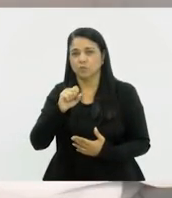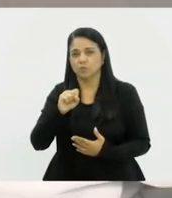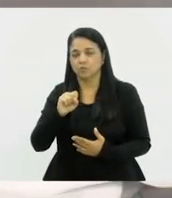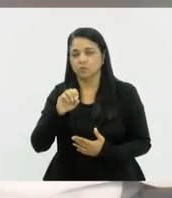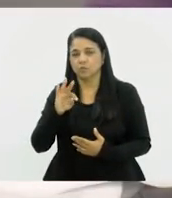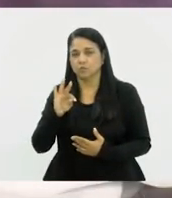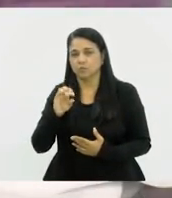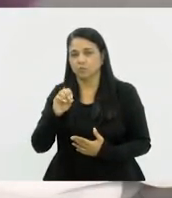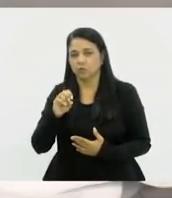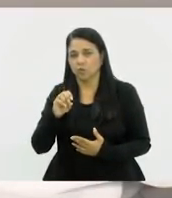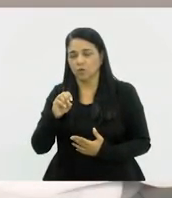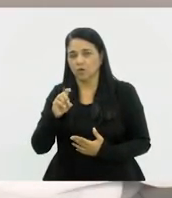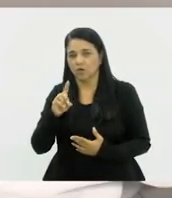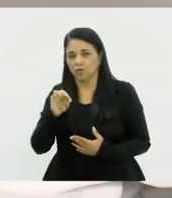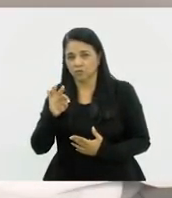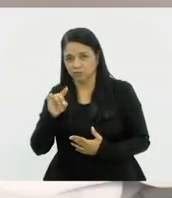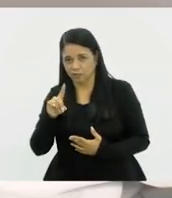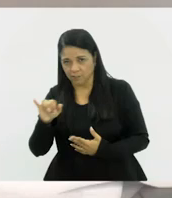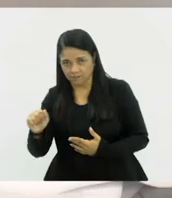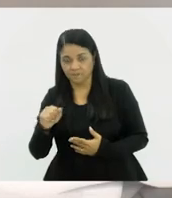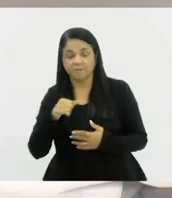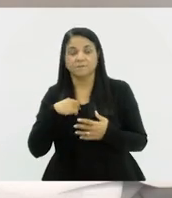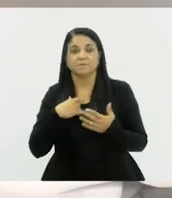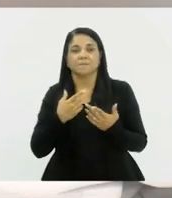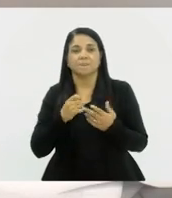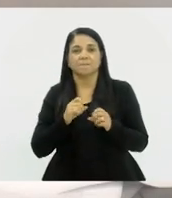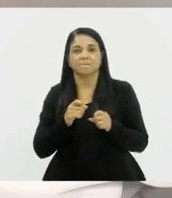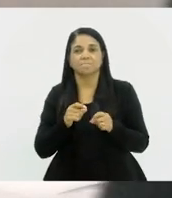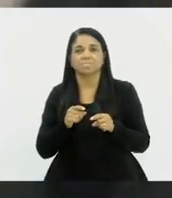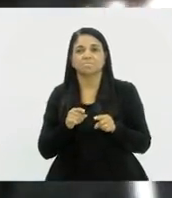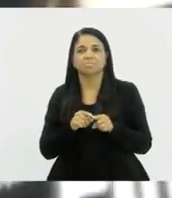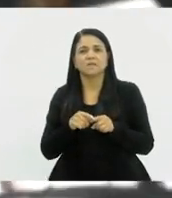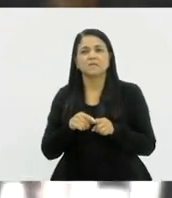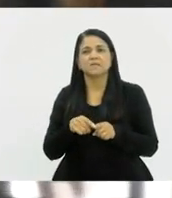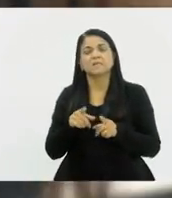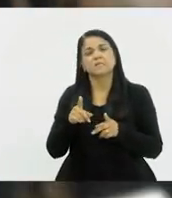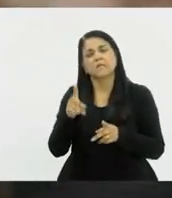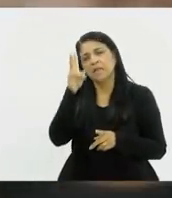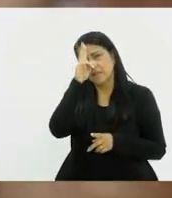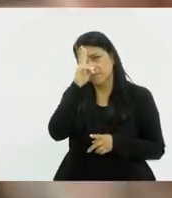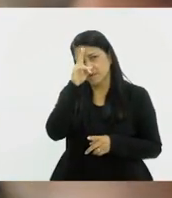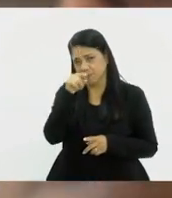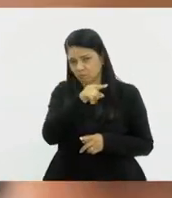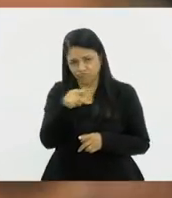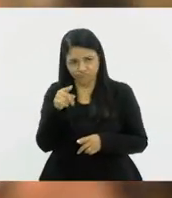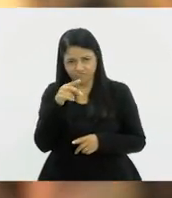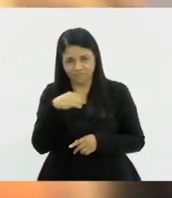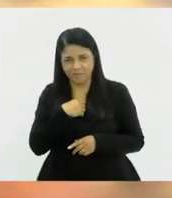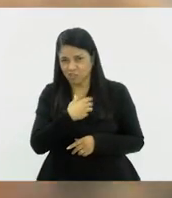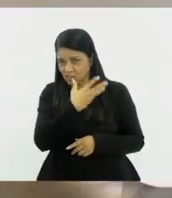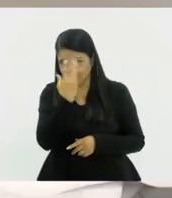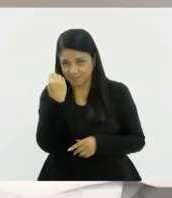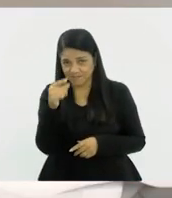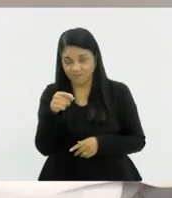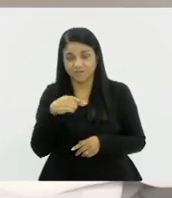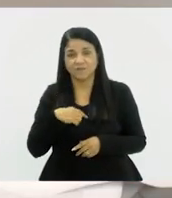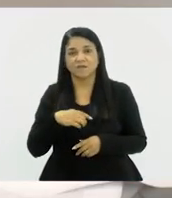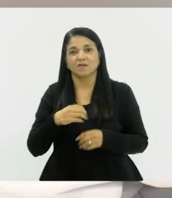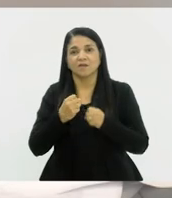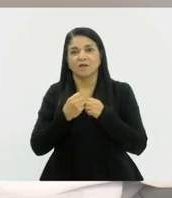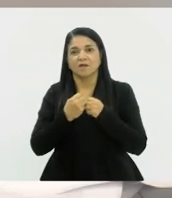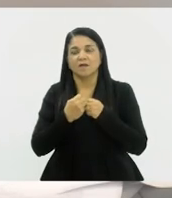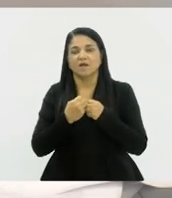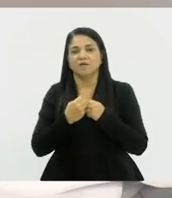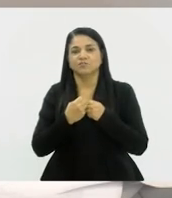audiência como essa aqui lembrando que eh para quem não lembra a audiência de